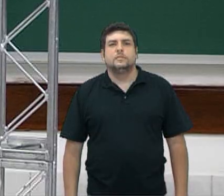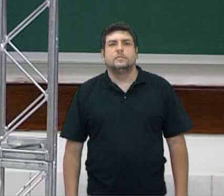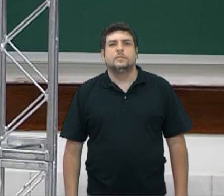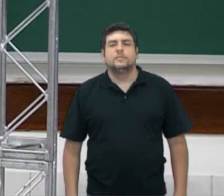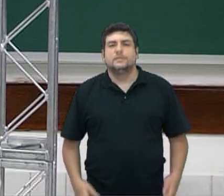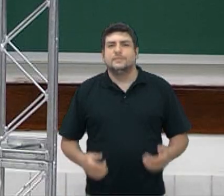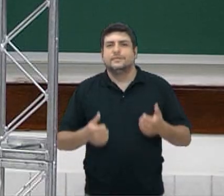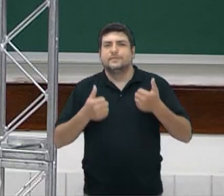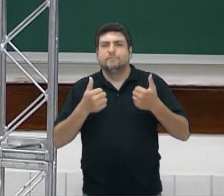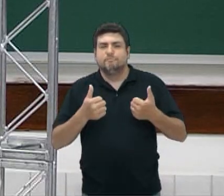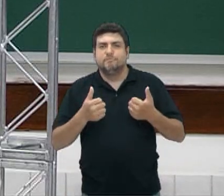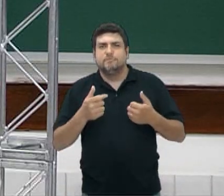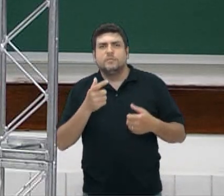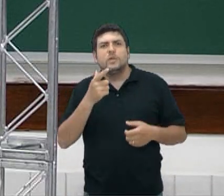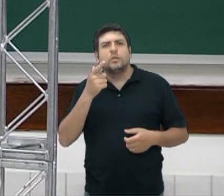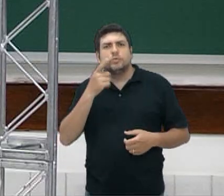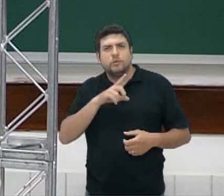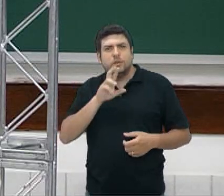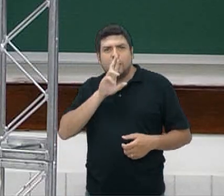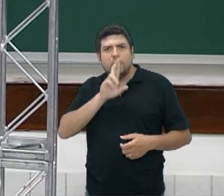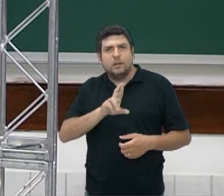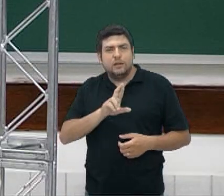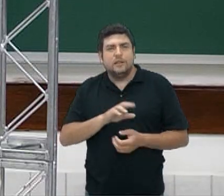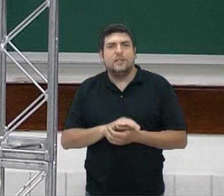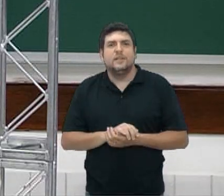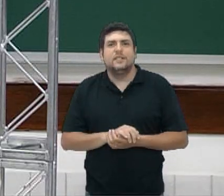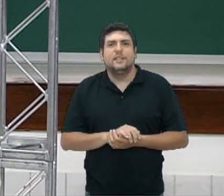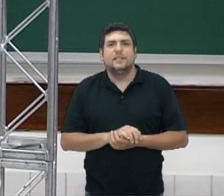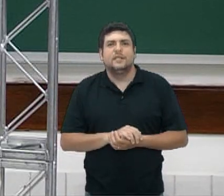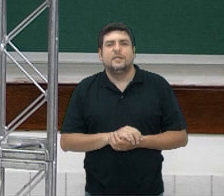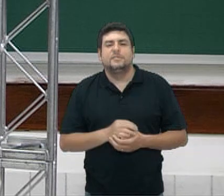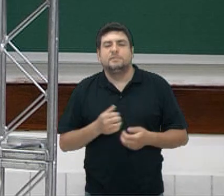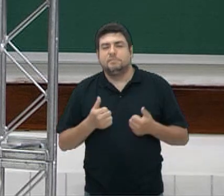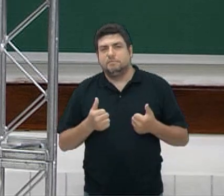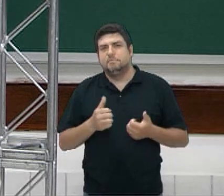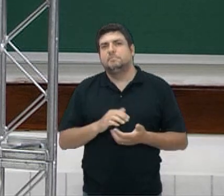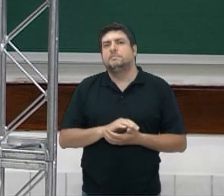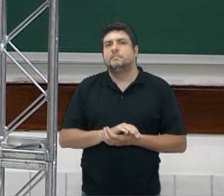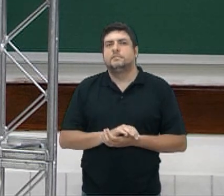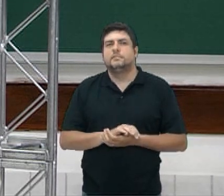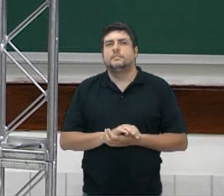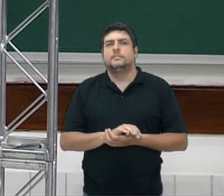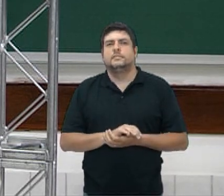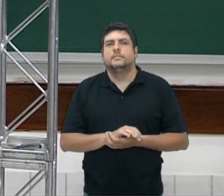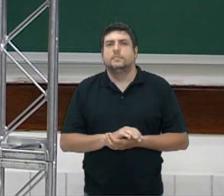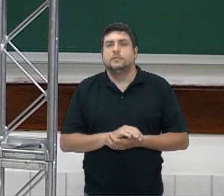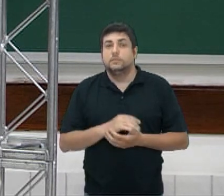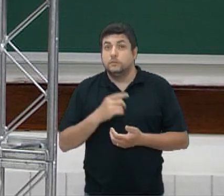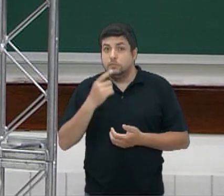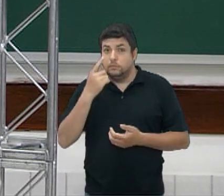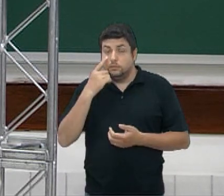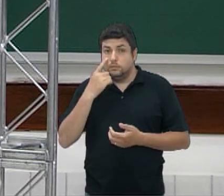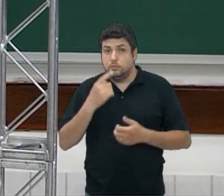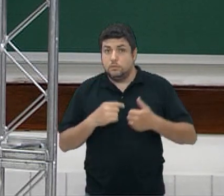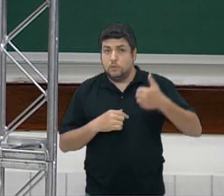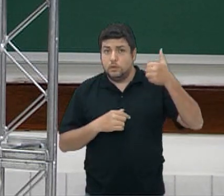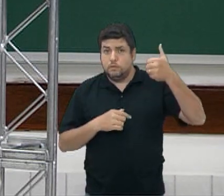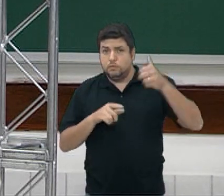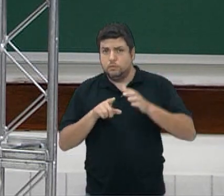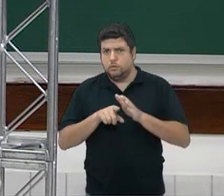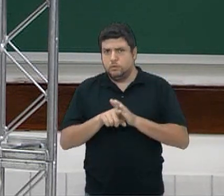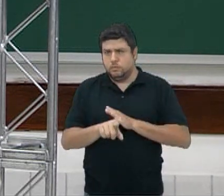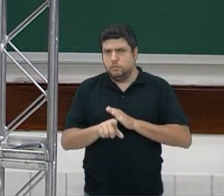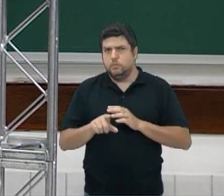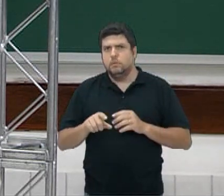Olá, pessoal, conseguiram responder a nosso quiz? Vamos lá, então. Gente, essa primeira pergunta aqui,